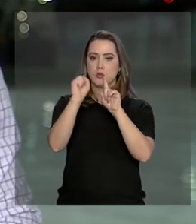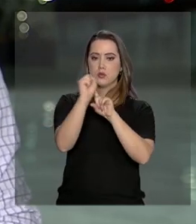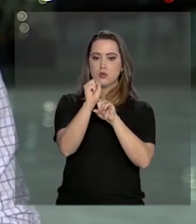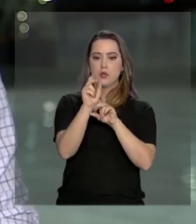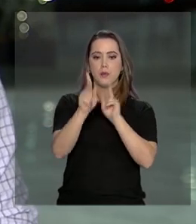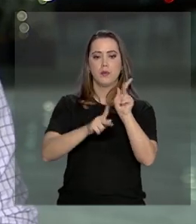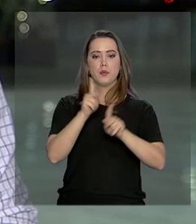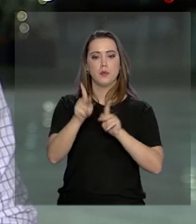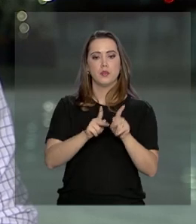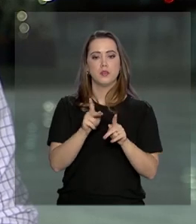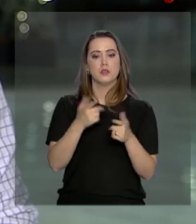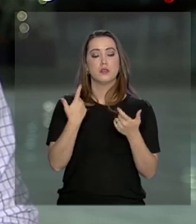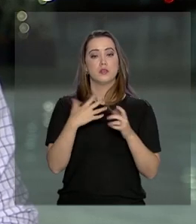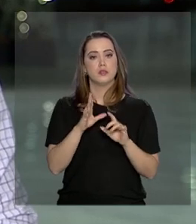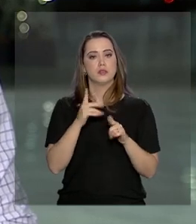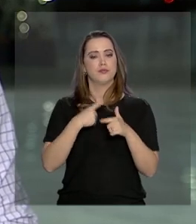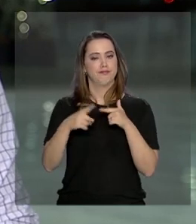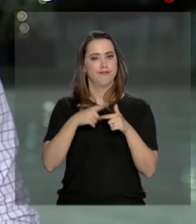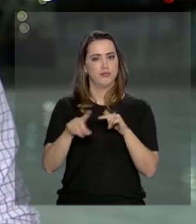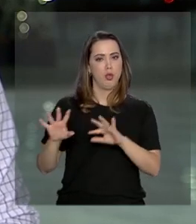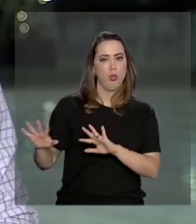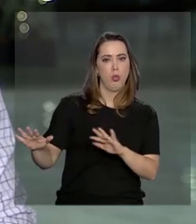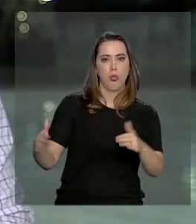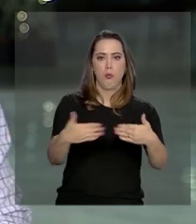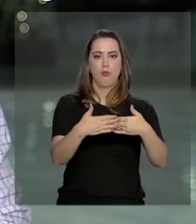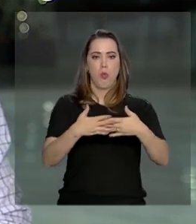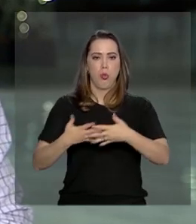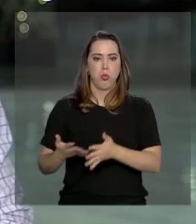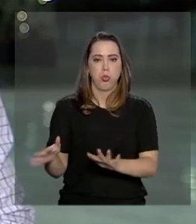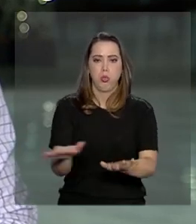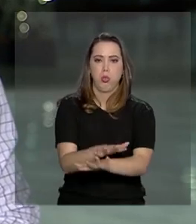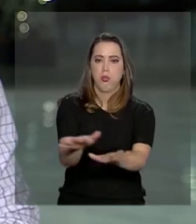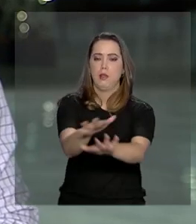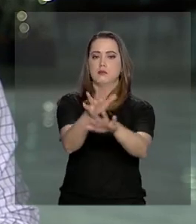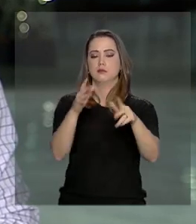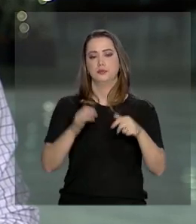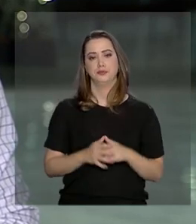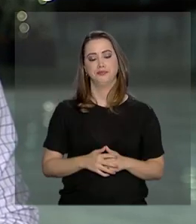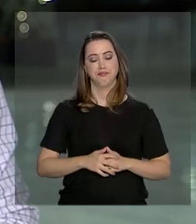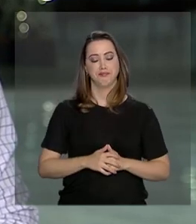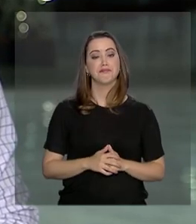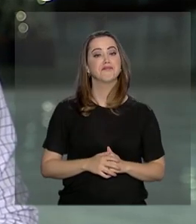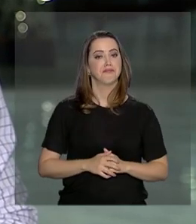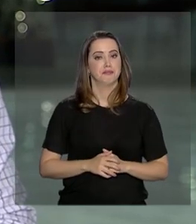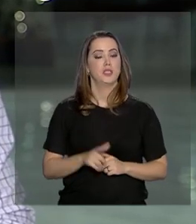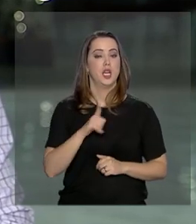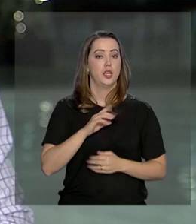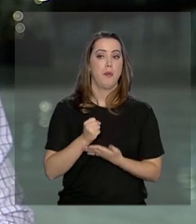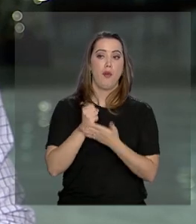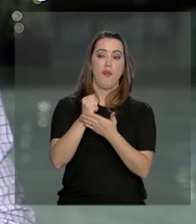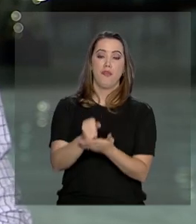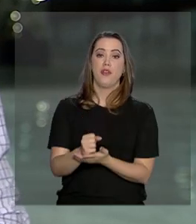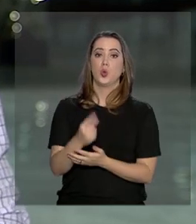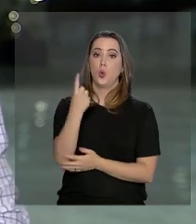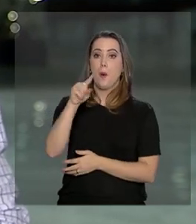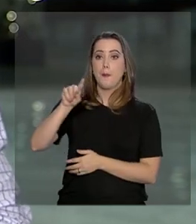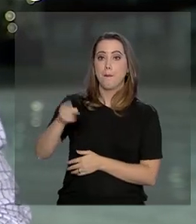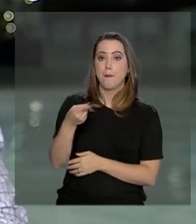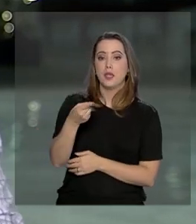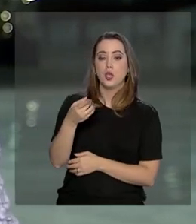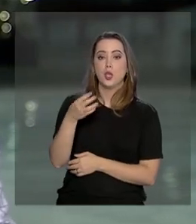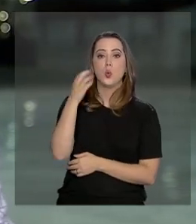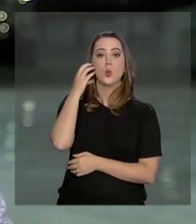à população atingida pelo rompimento da barragem. O governo federal também disponibilizou 1.000 chips de celular